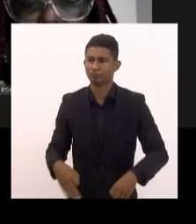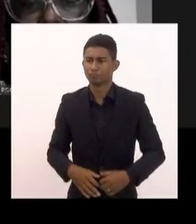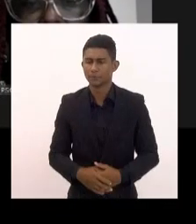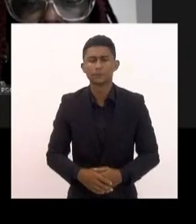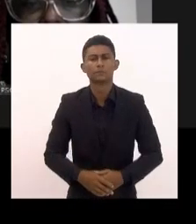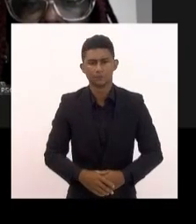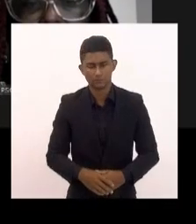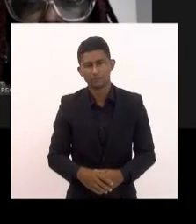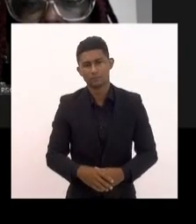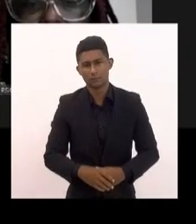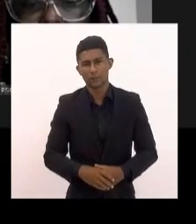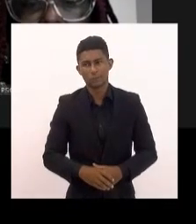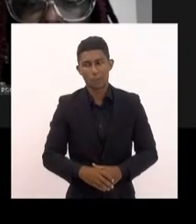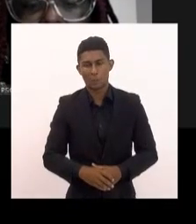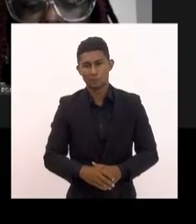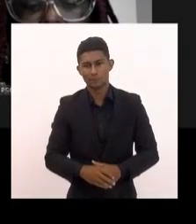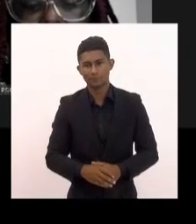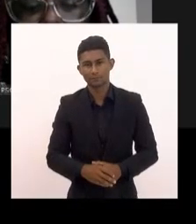Está correto.